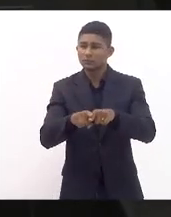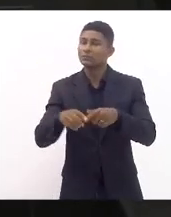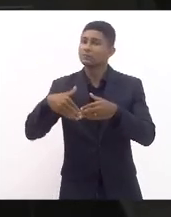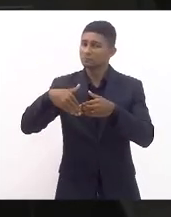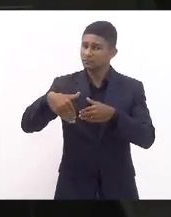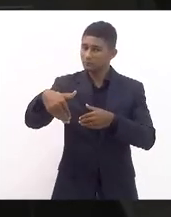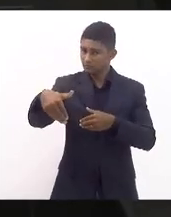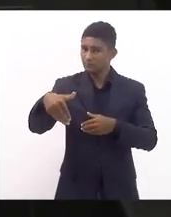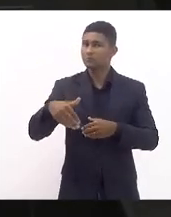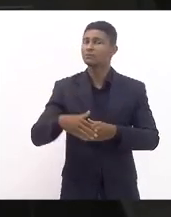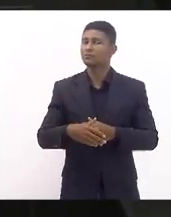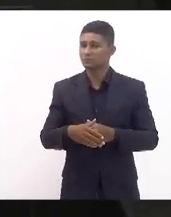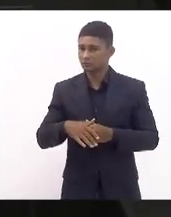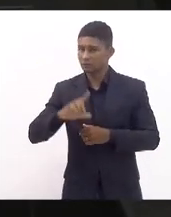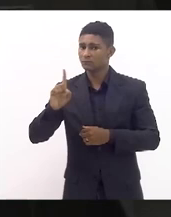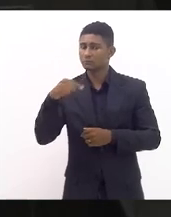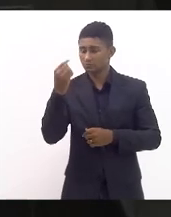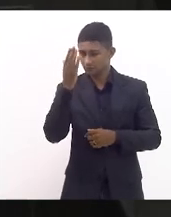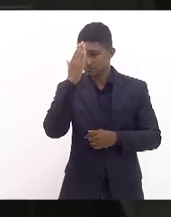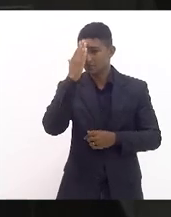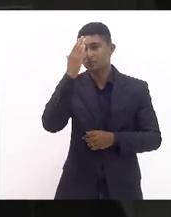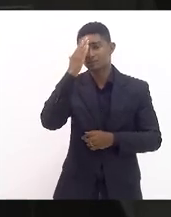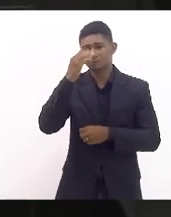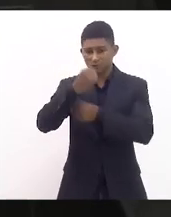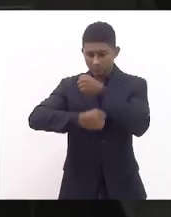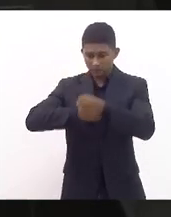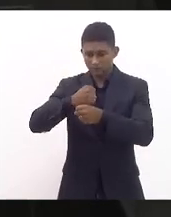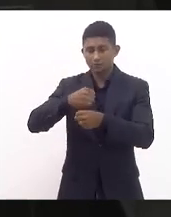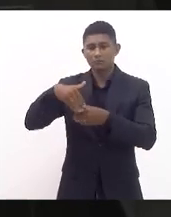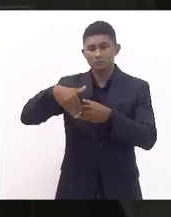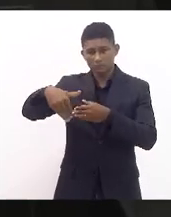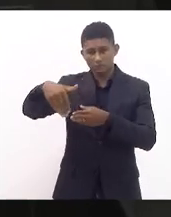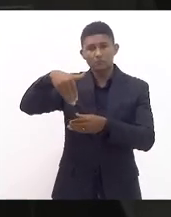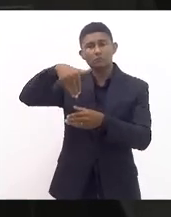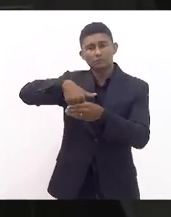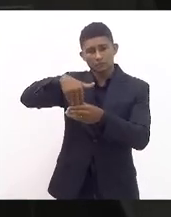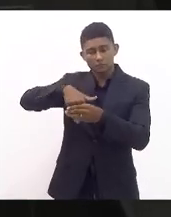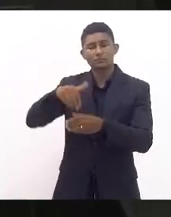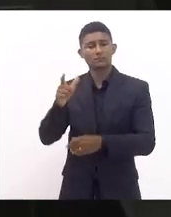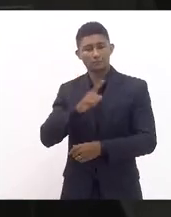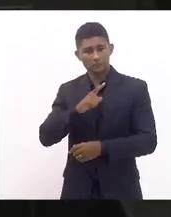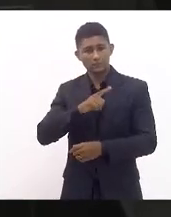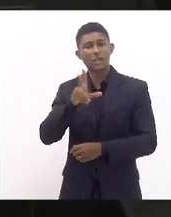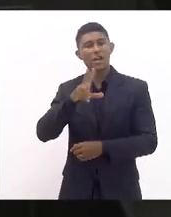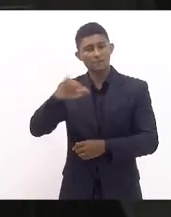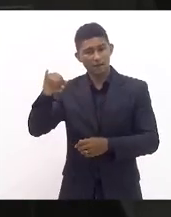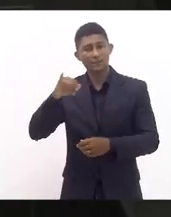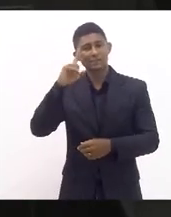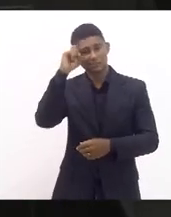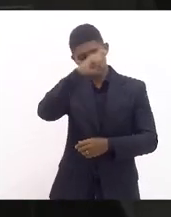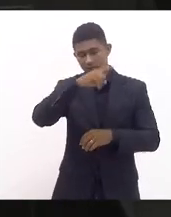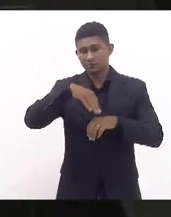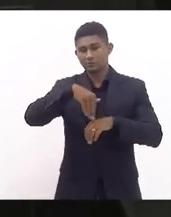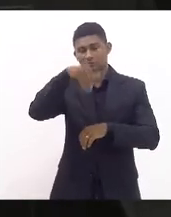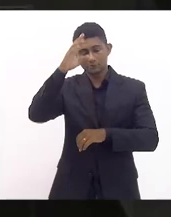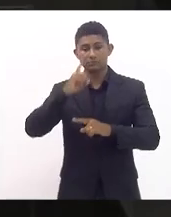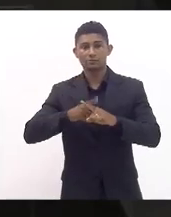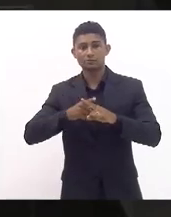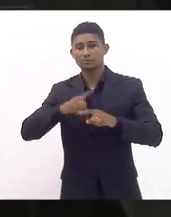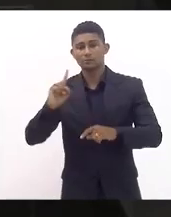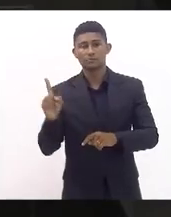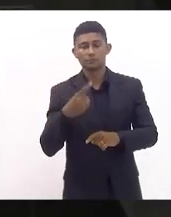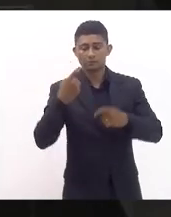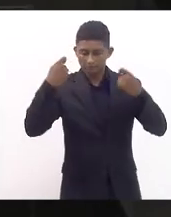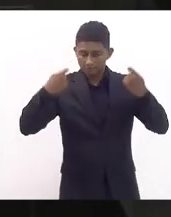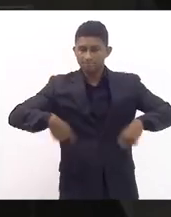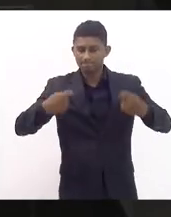para frente nós sabemos, não é, que é um ano eleitoral, e isso vai ficar mais acirrado, porque nós precisamos